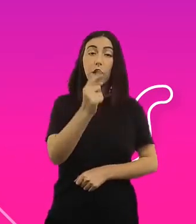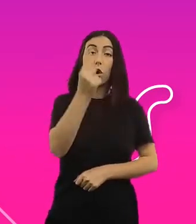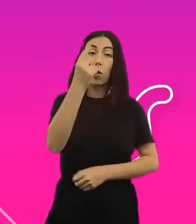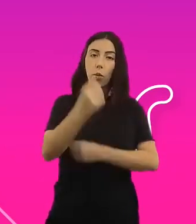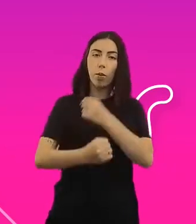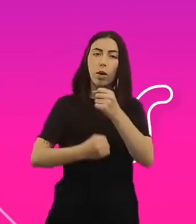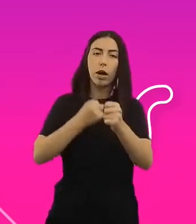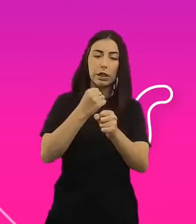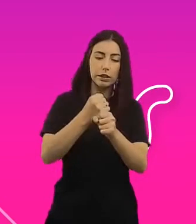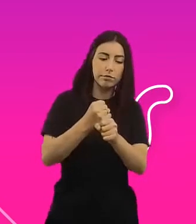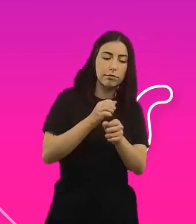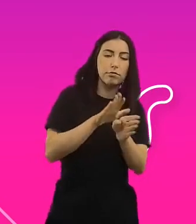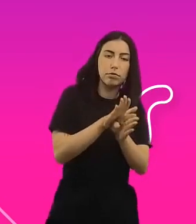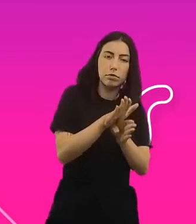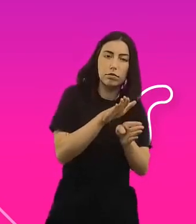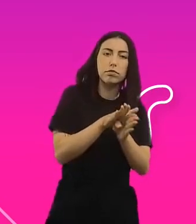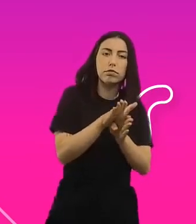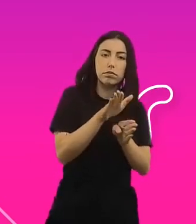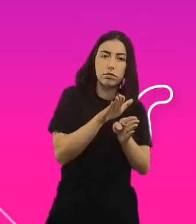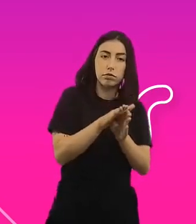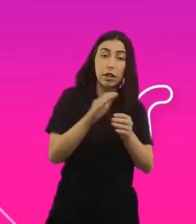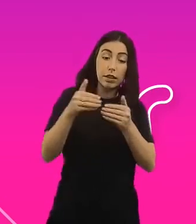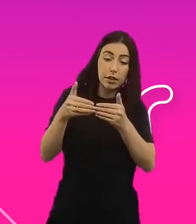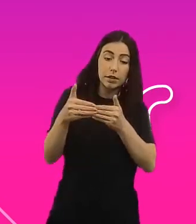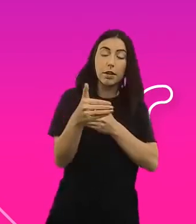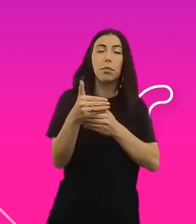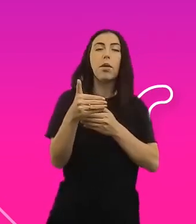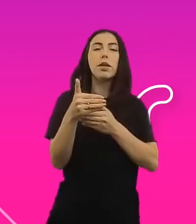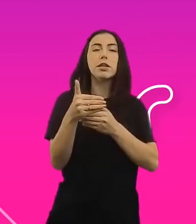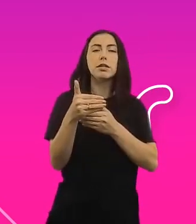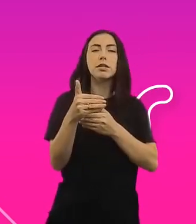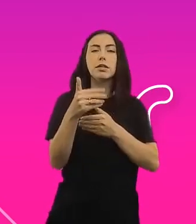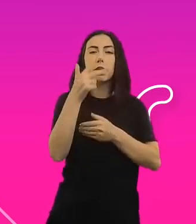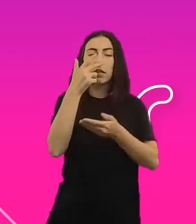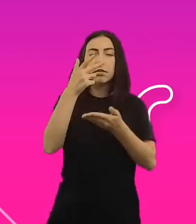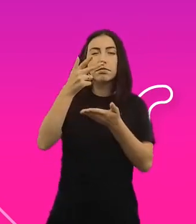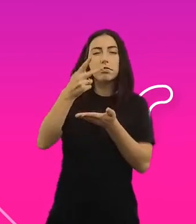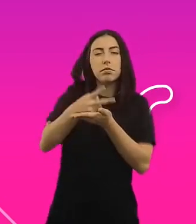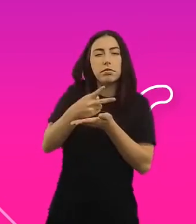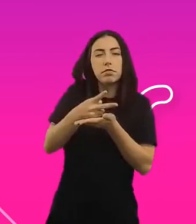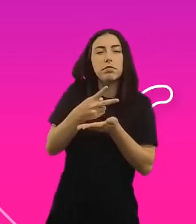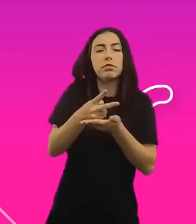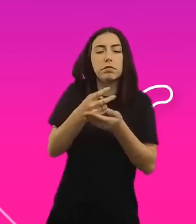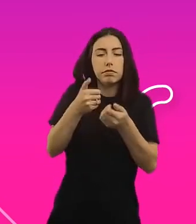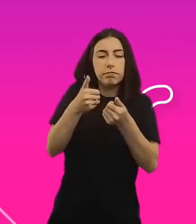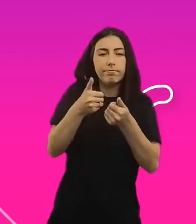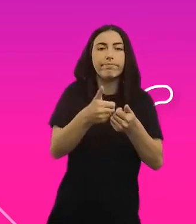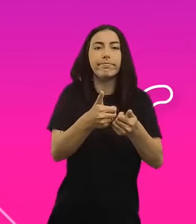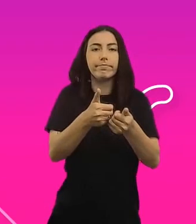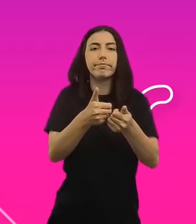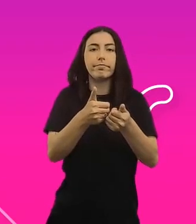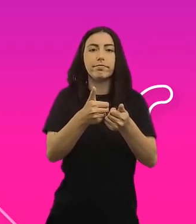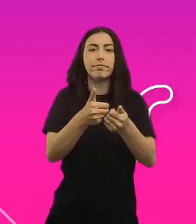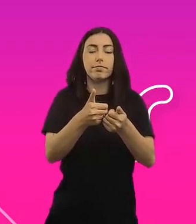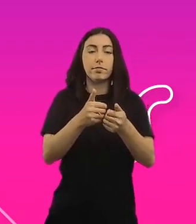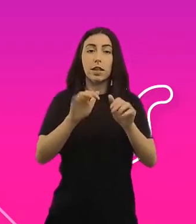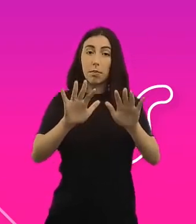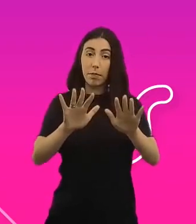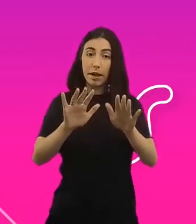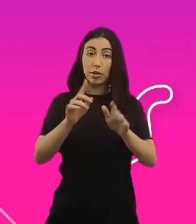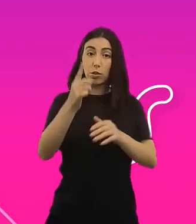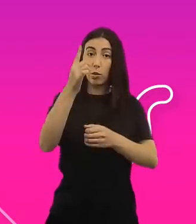ano e depois acompanhar o resultado, mas no primeiro ano a gente vai fazer uma mentoria e todos de geração de